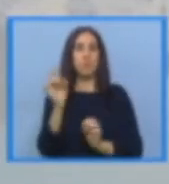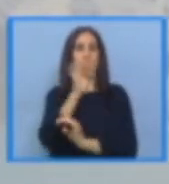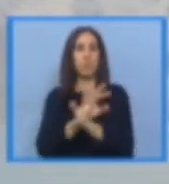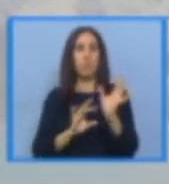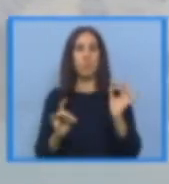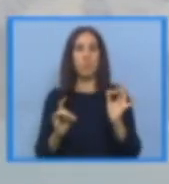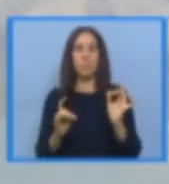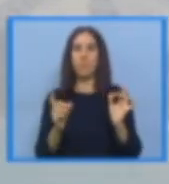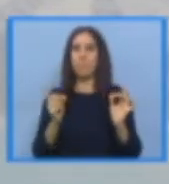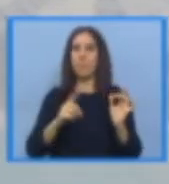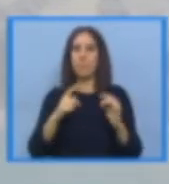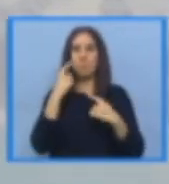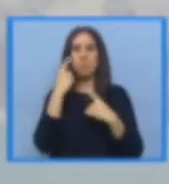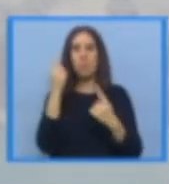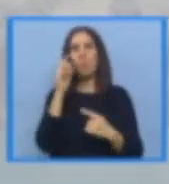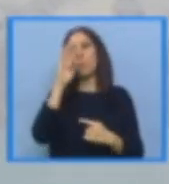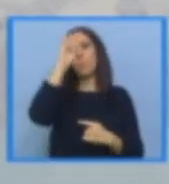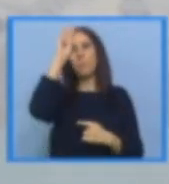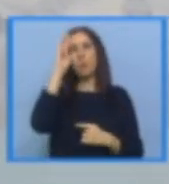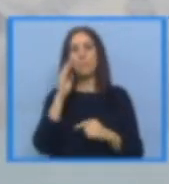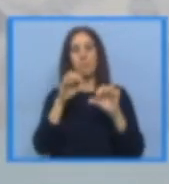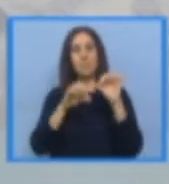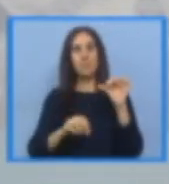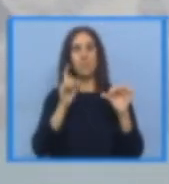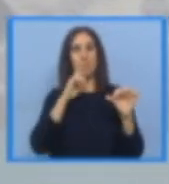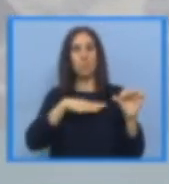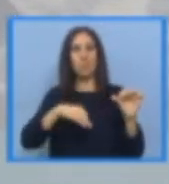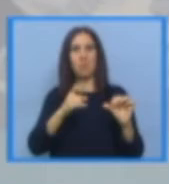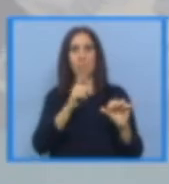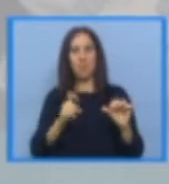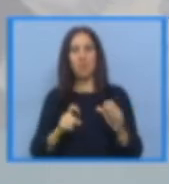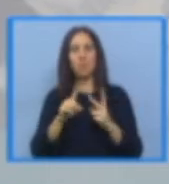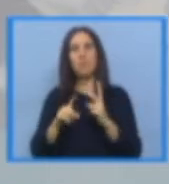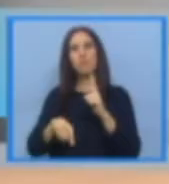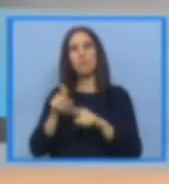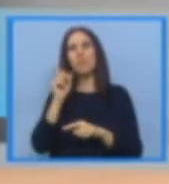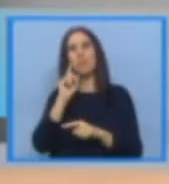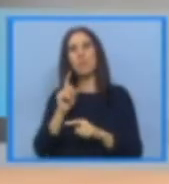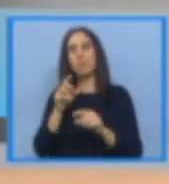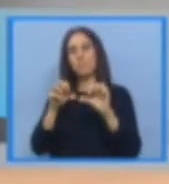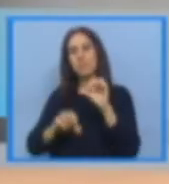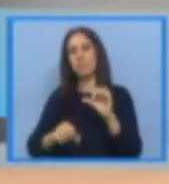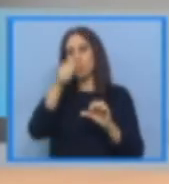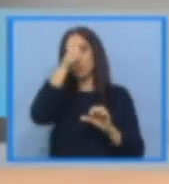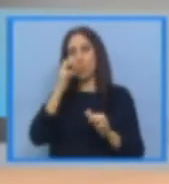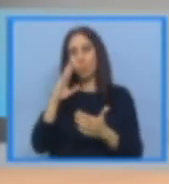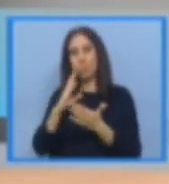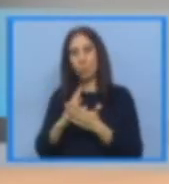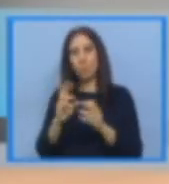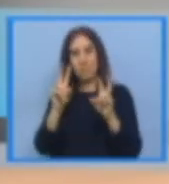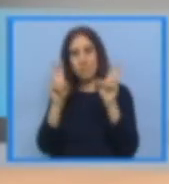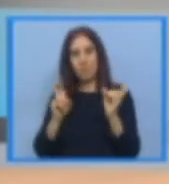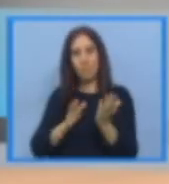muito insistente. O Papa propôs na mensagem para o Dia Mundial da Paz e na mensagem para o Dia do Refugiado, no último domingo, também este tema